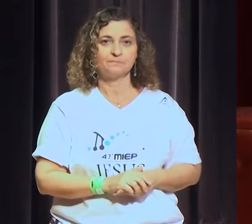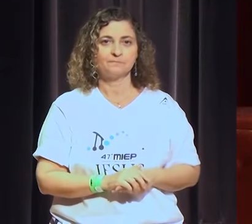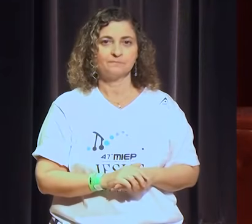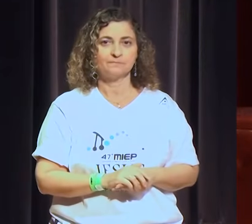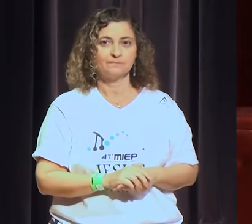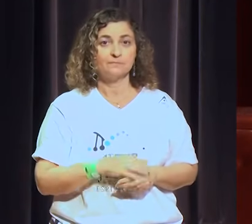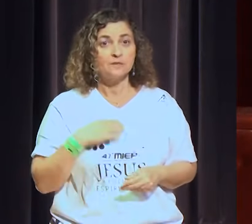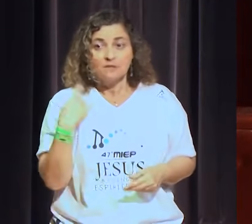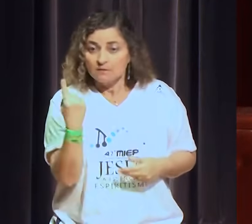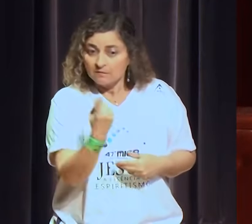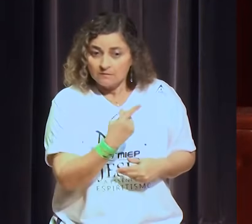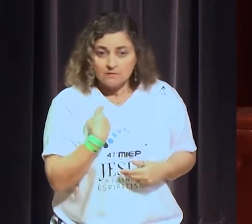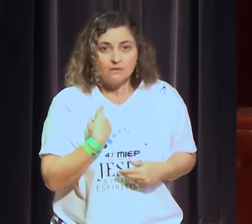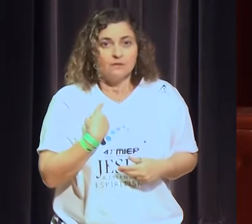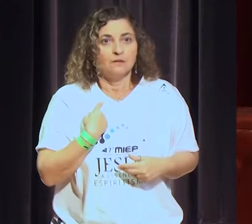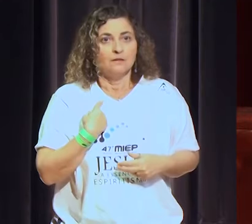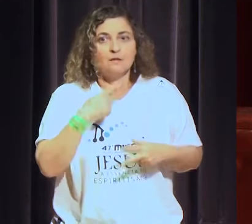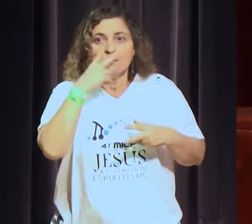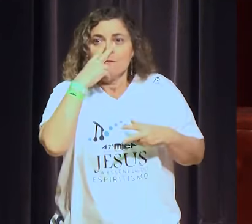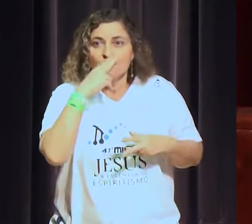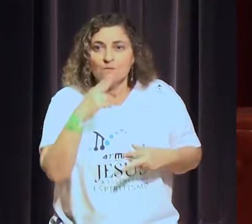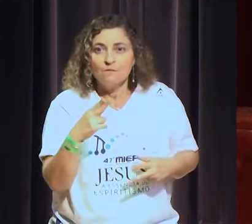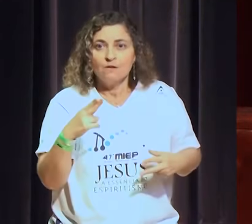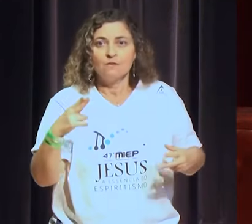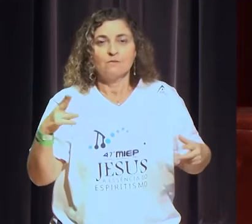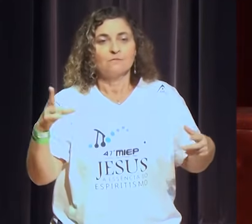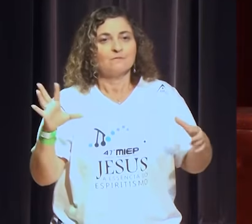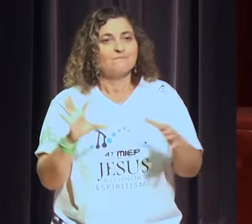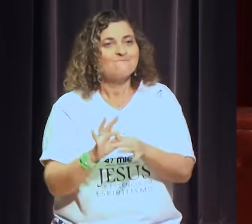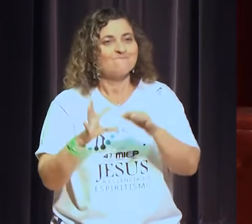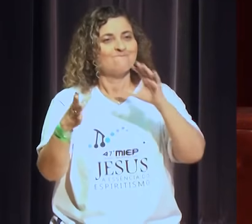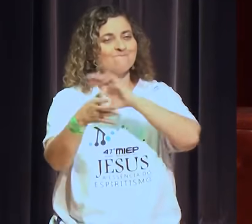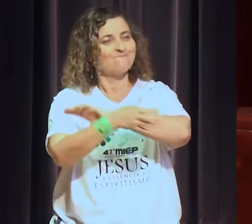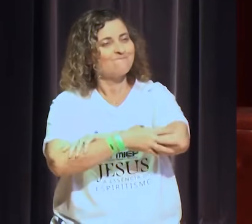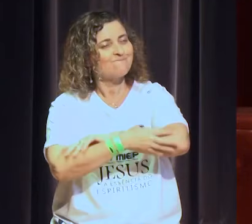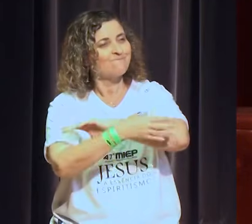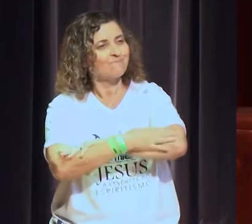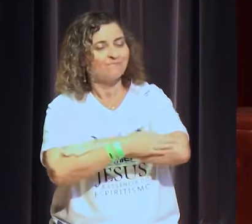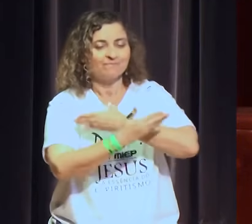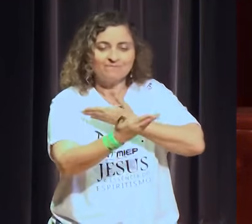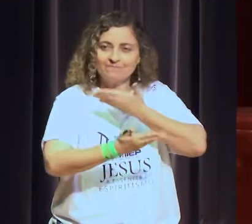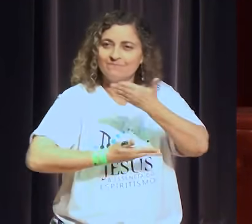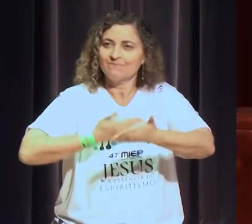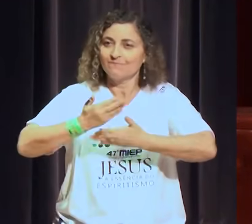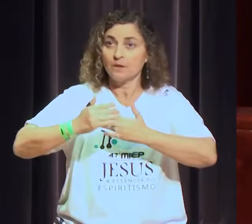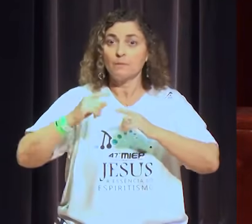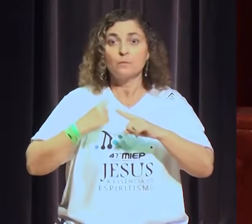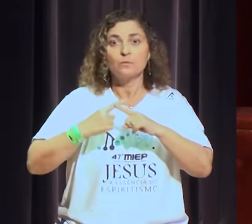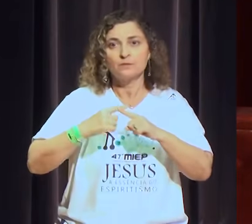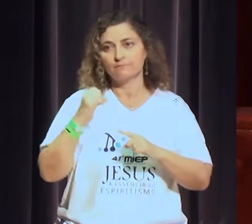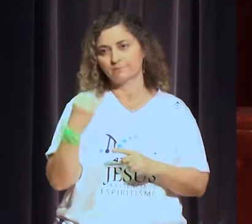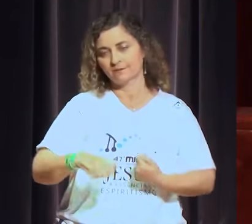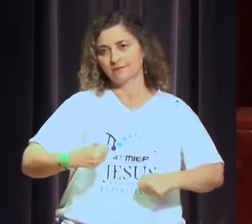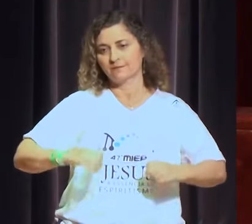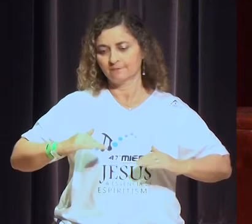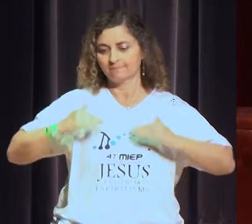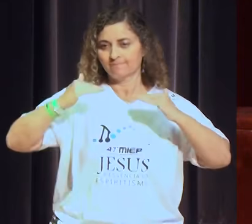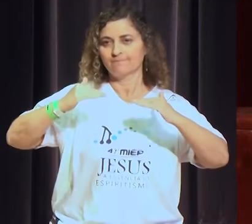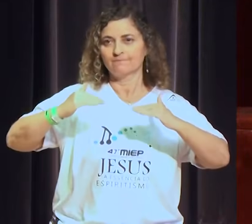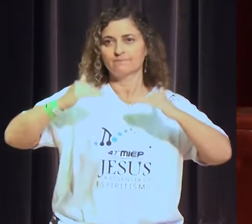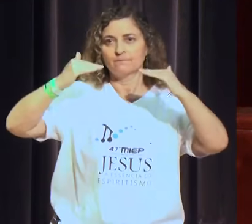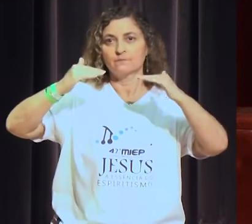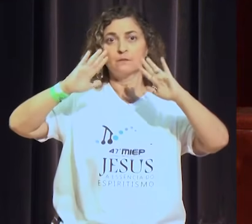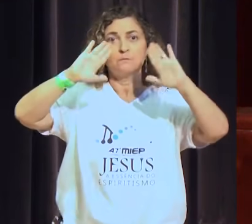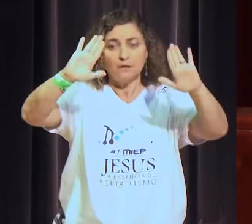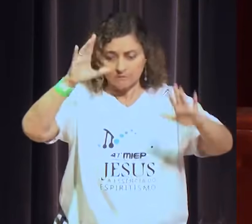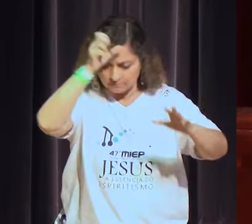E vamos fazendo essa solidariedade na evolução espiritual. Aí você estuda tudo isso e não consegue entender, por